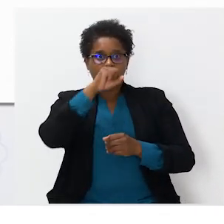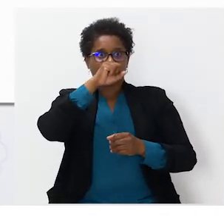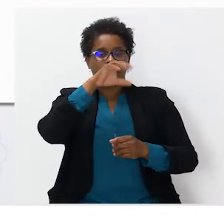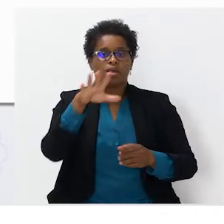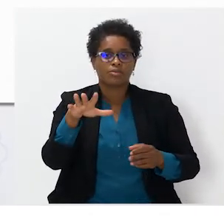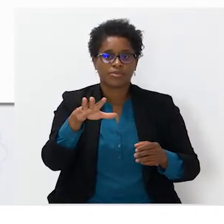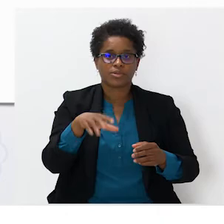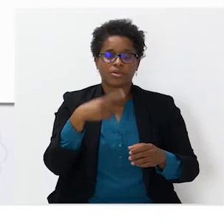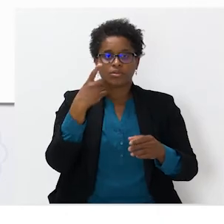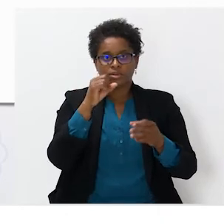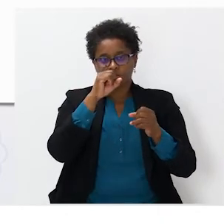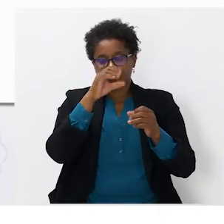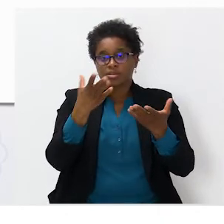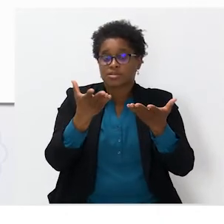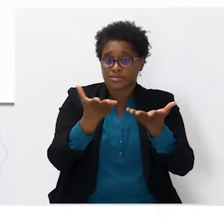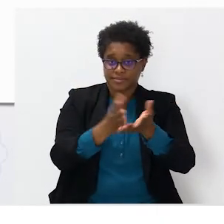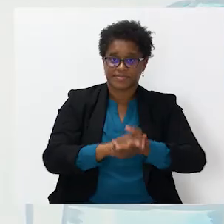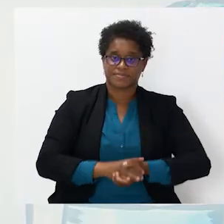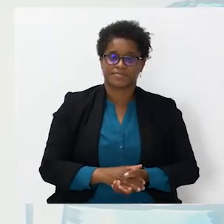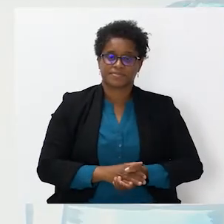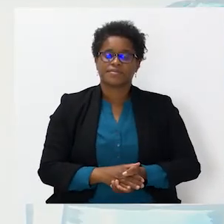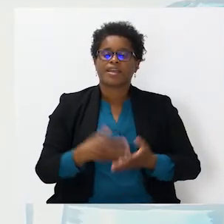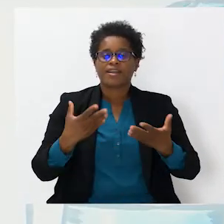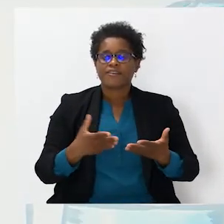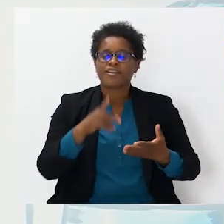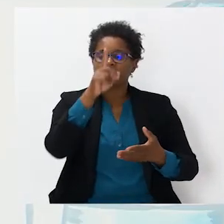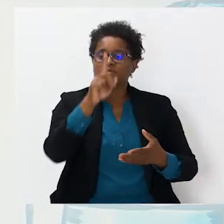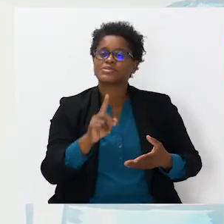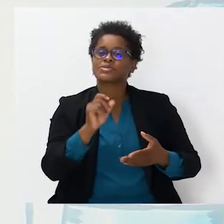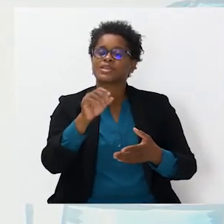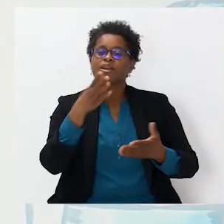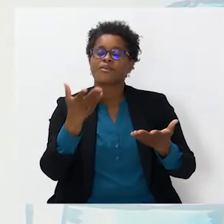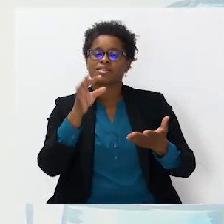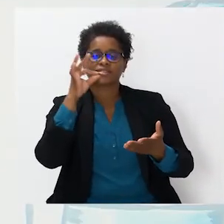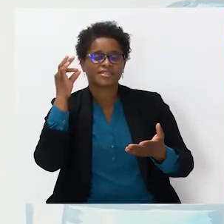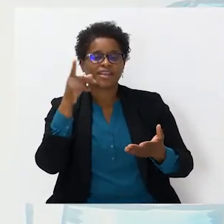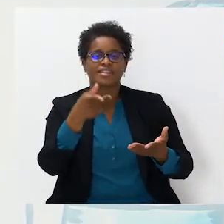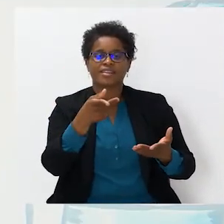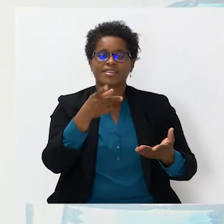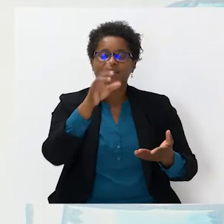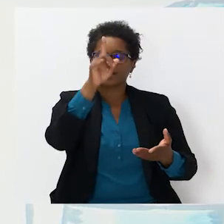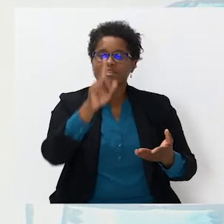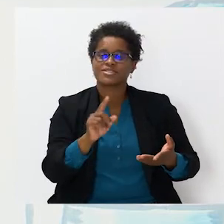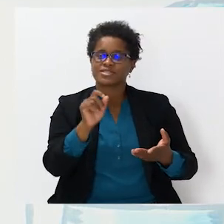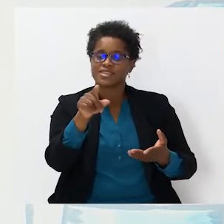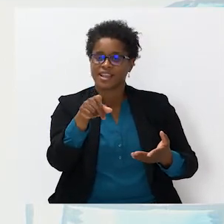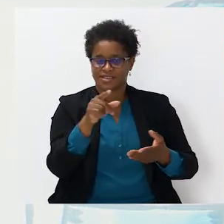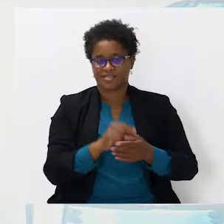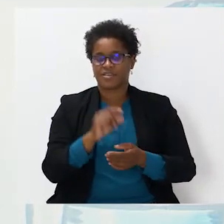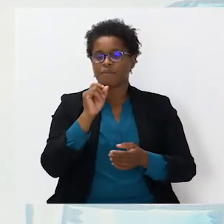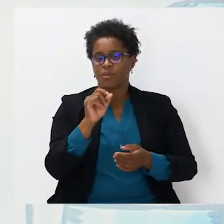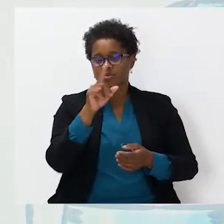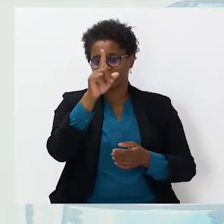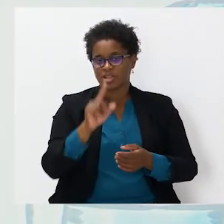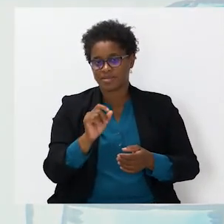espanto, uma surpresa. Agora vamos escolher qual é o sinal. É este sinal, ponto